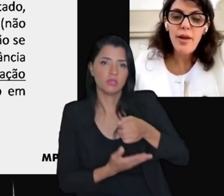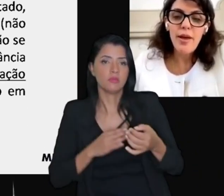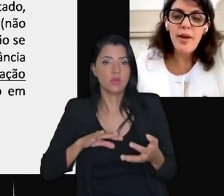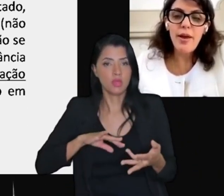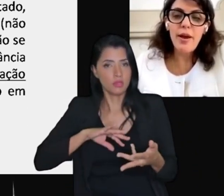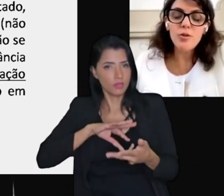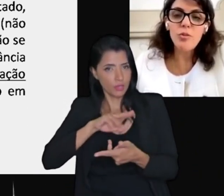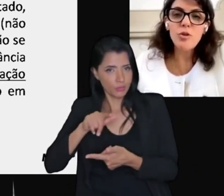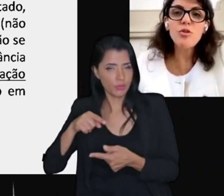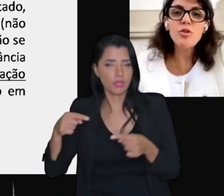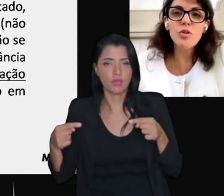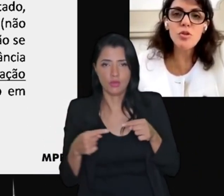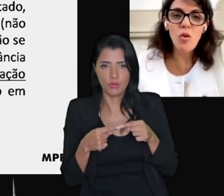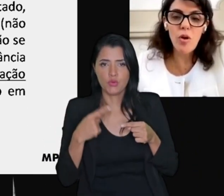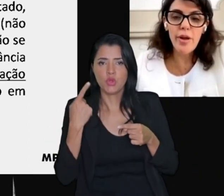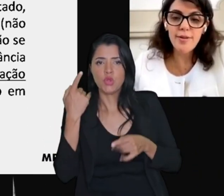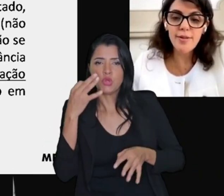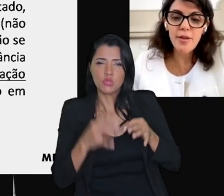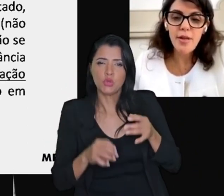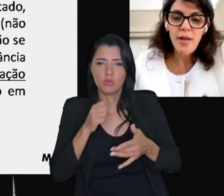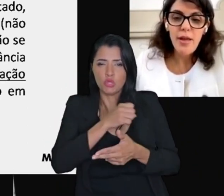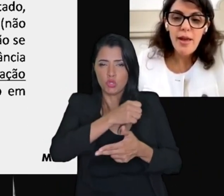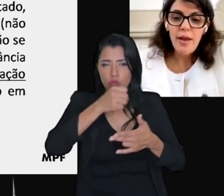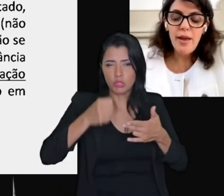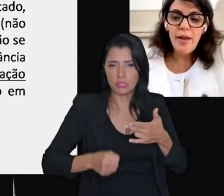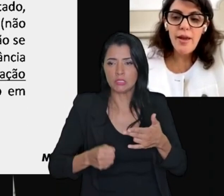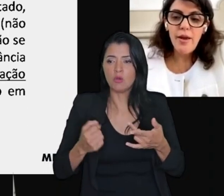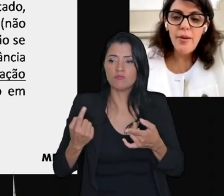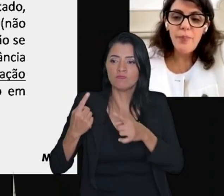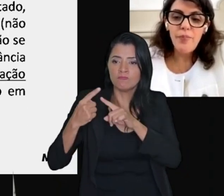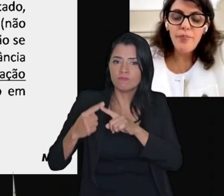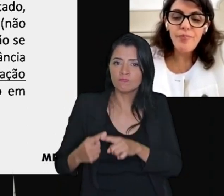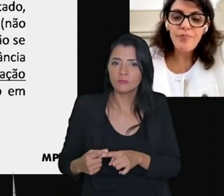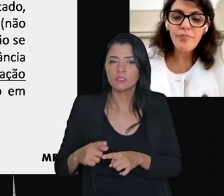internacional sobre jurisdições concorrentes.